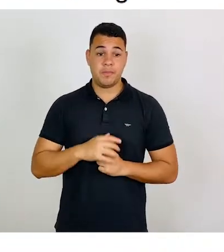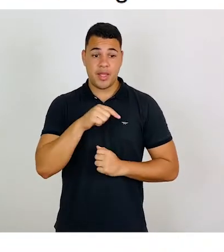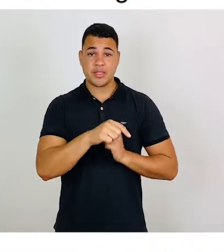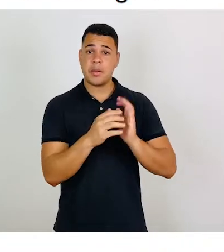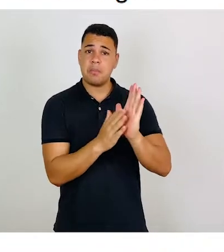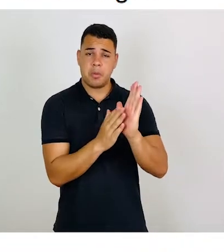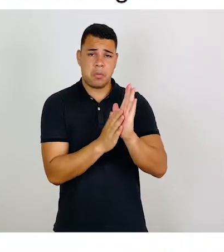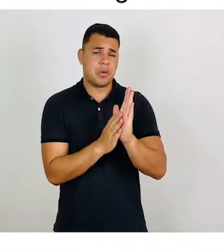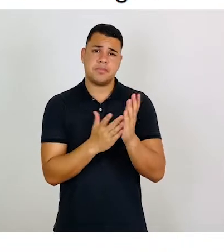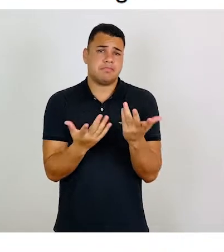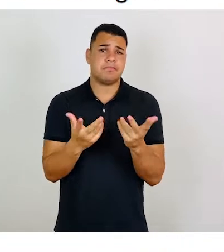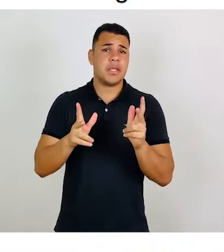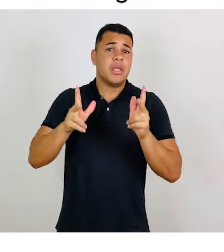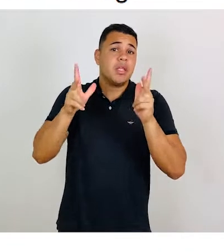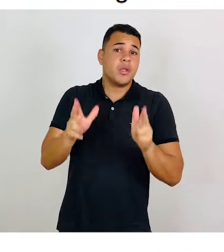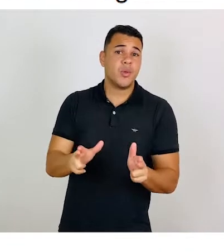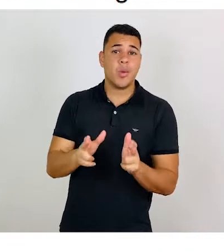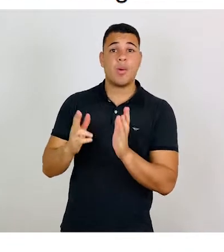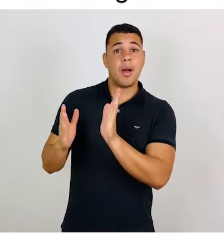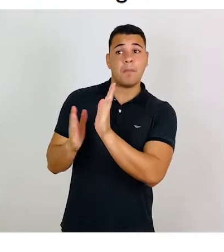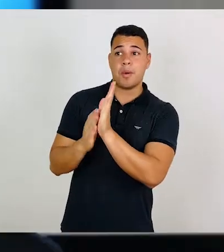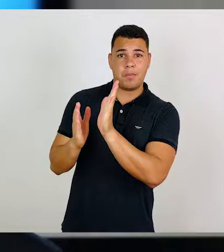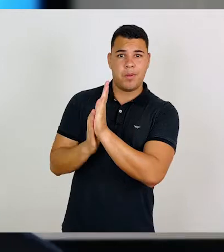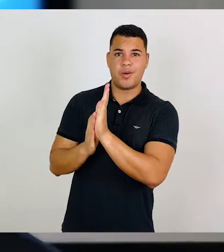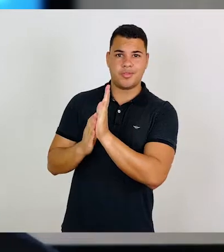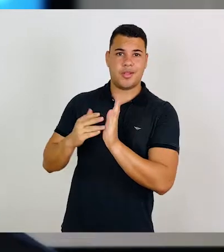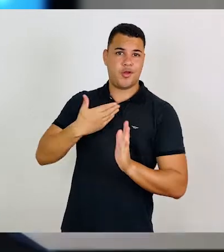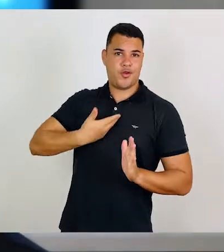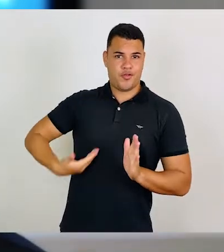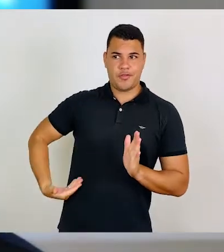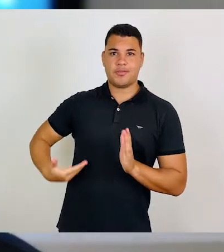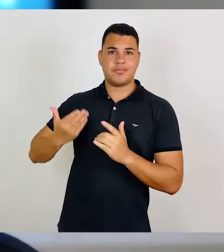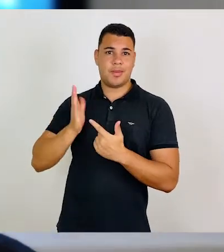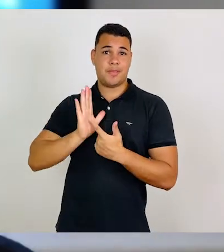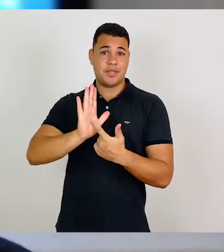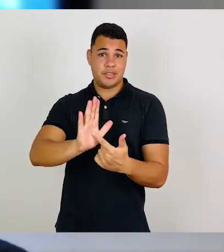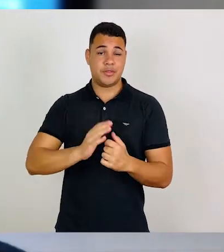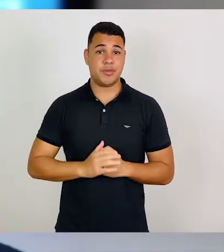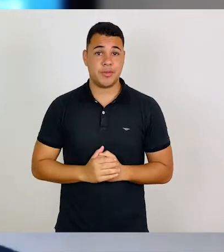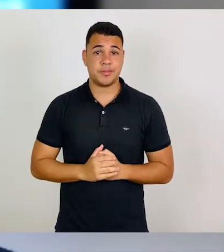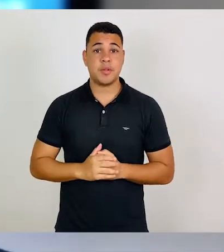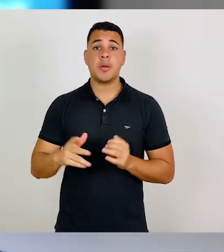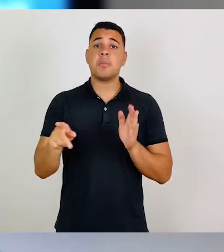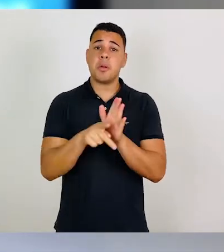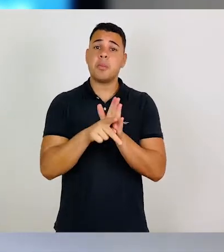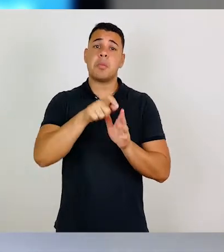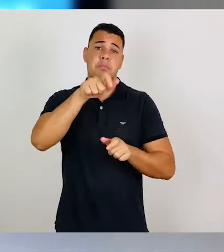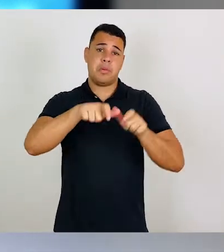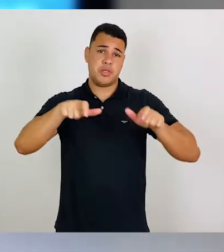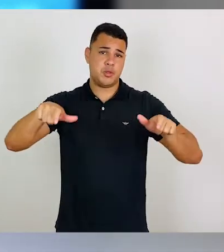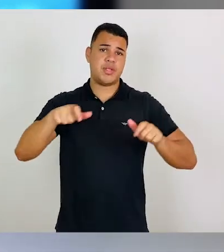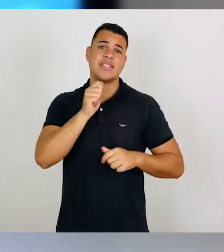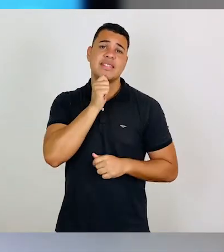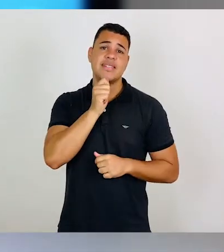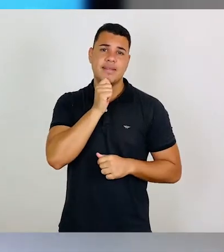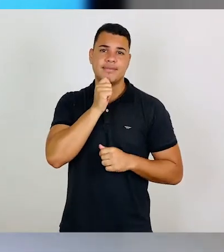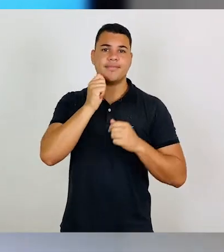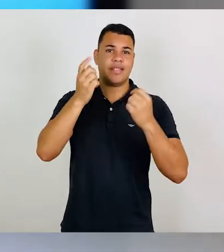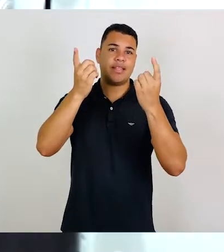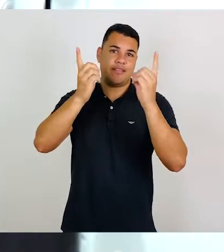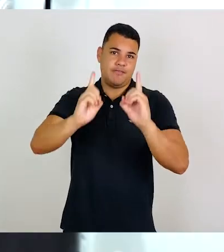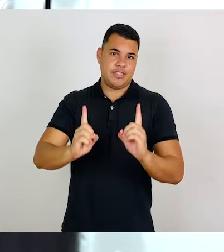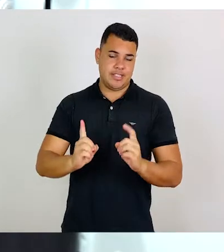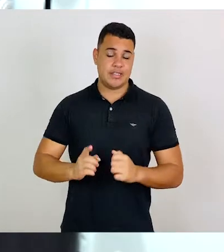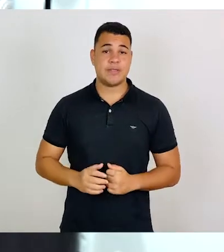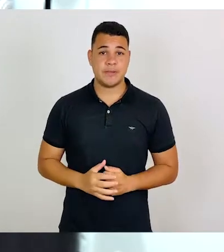fortemente impactada durante a pandemia de Covid-19, principalmente por causa do ensino remoto. A proposta da Educação Especial durante